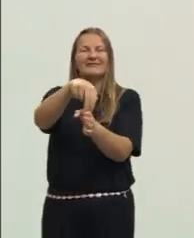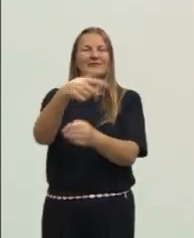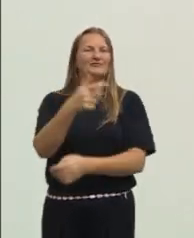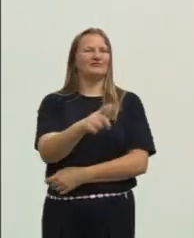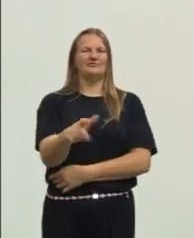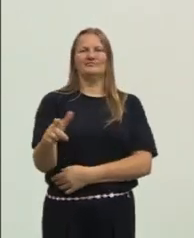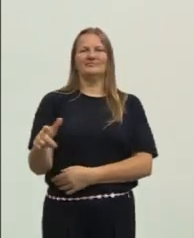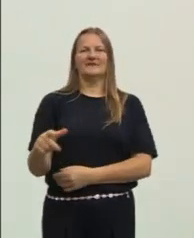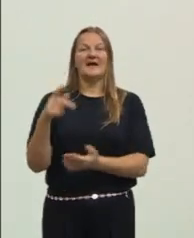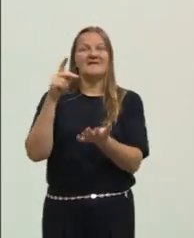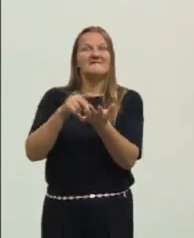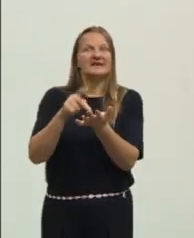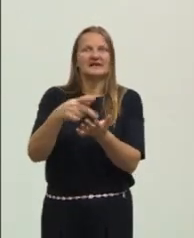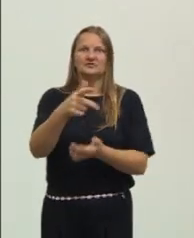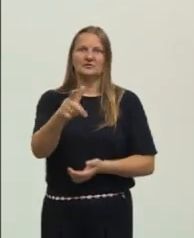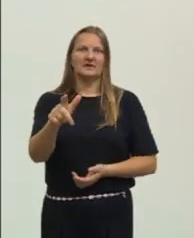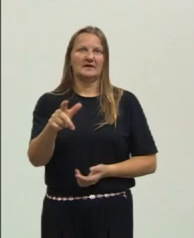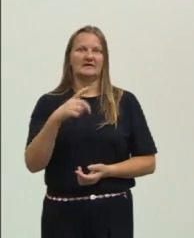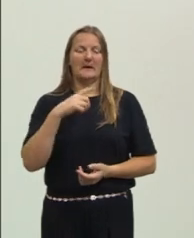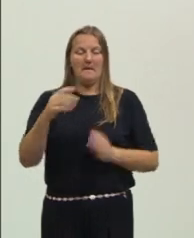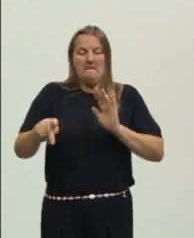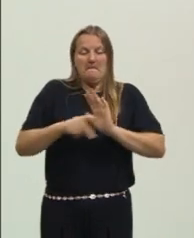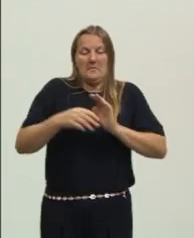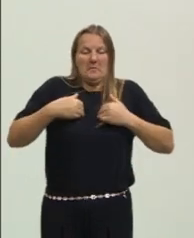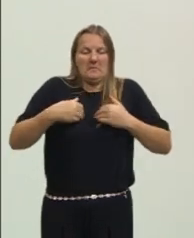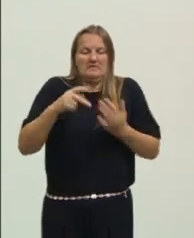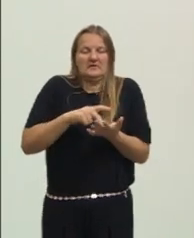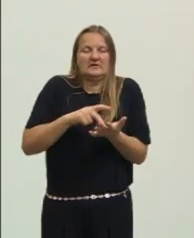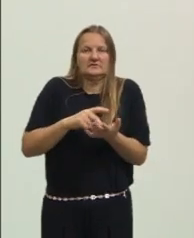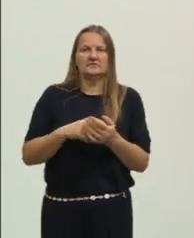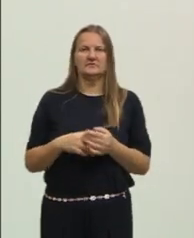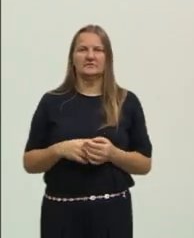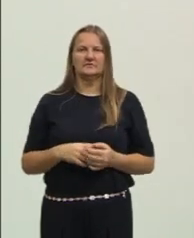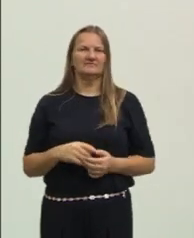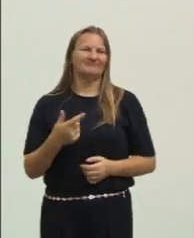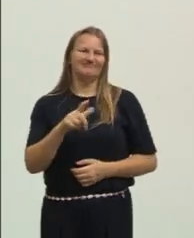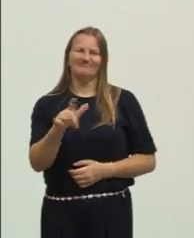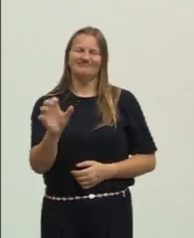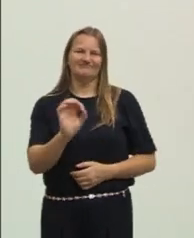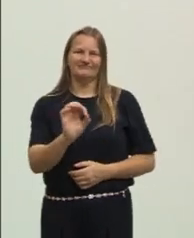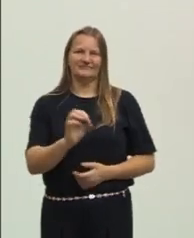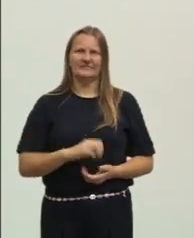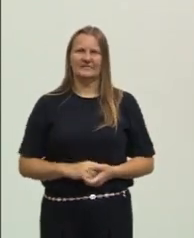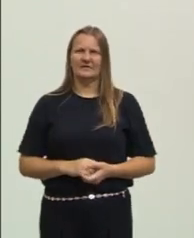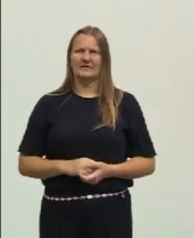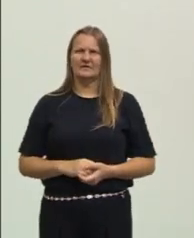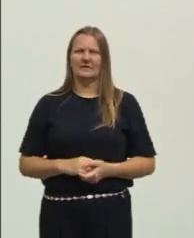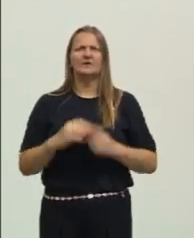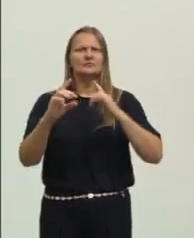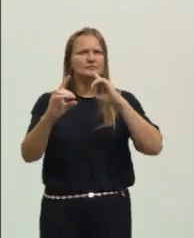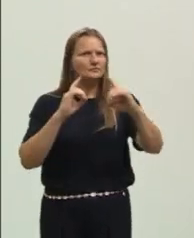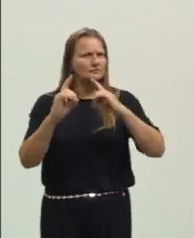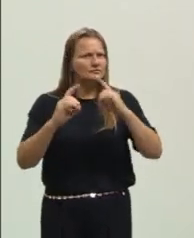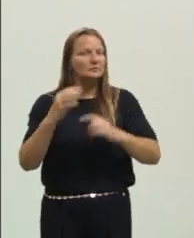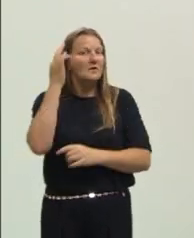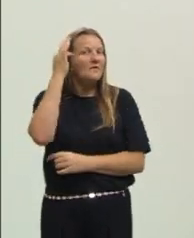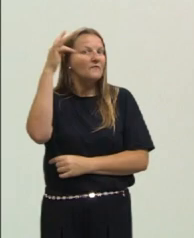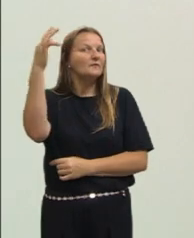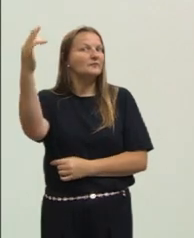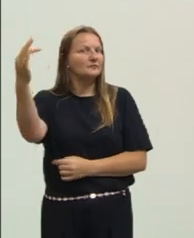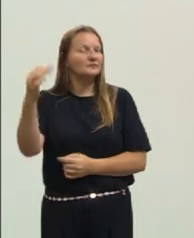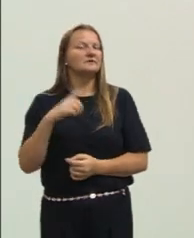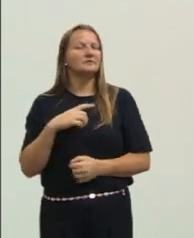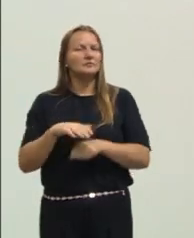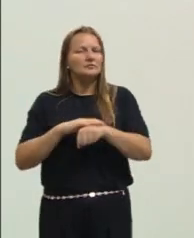a verdade não existe então a minha o que eu estou afirmando também não existe então a gente discutiu em filosofia durante as aulas de filosofia